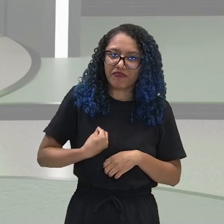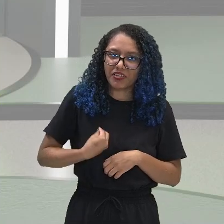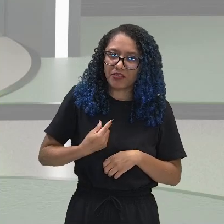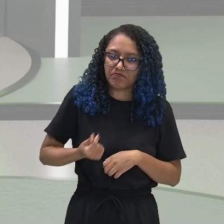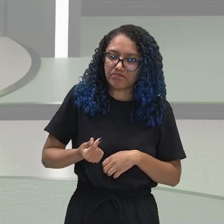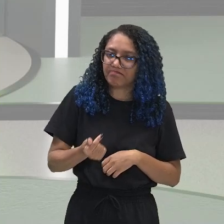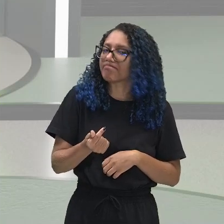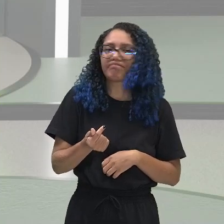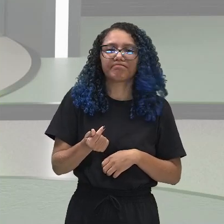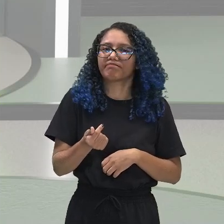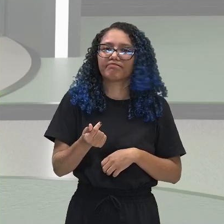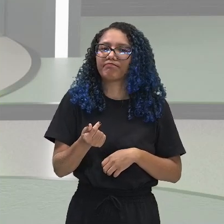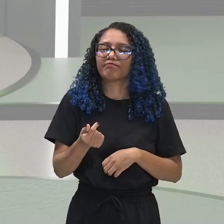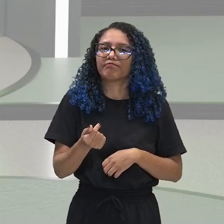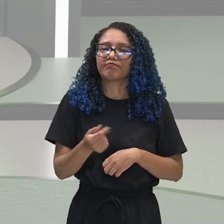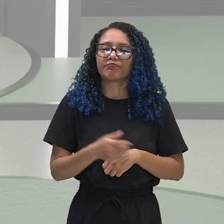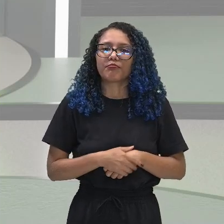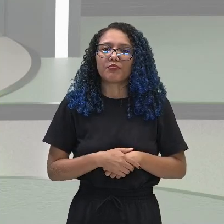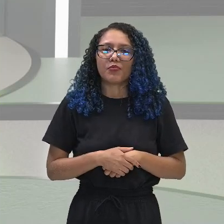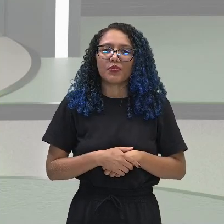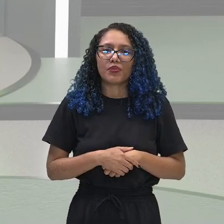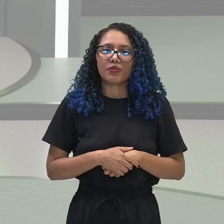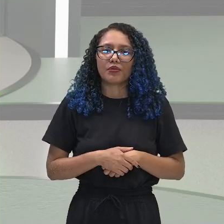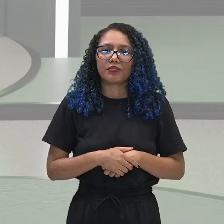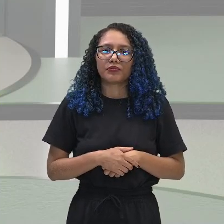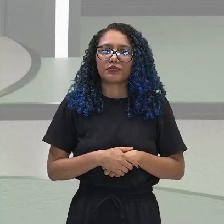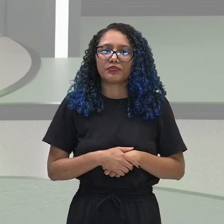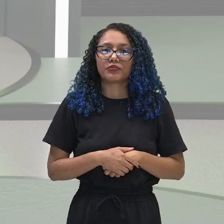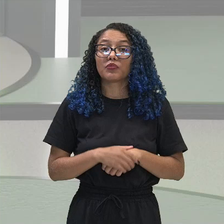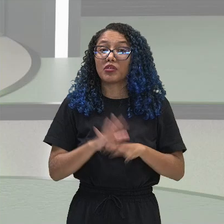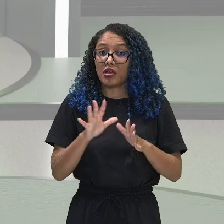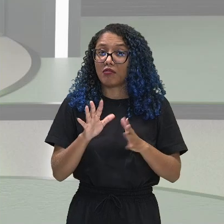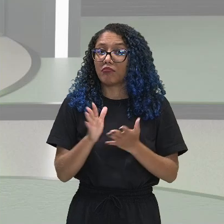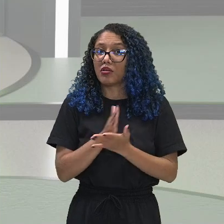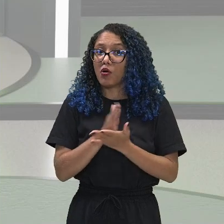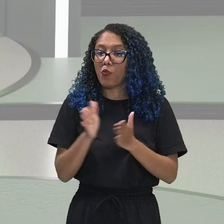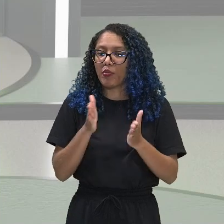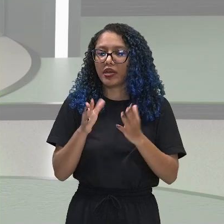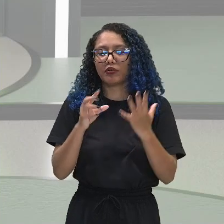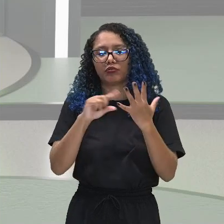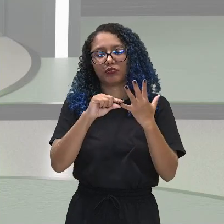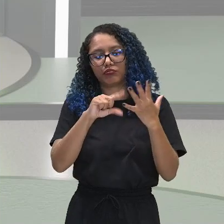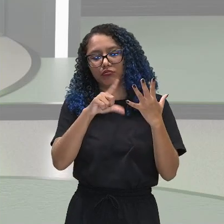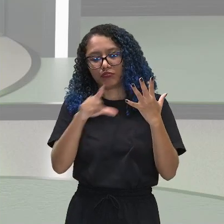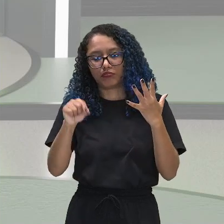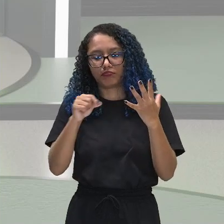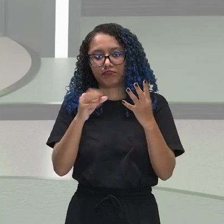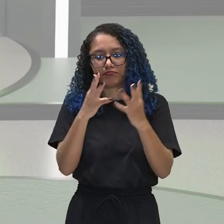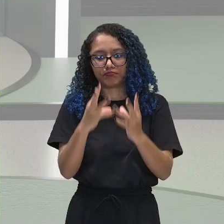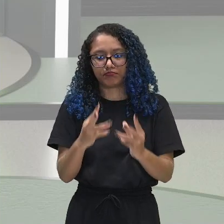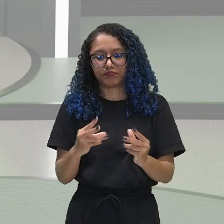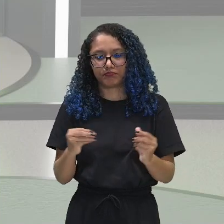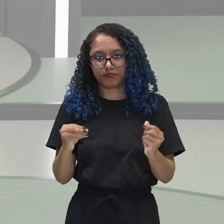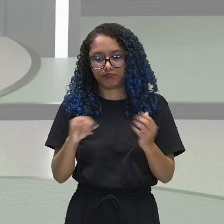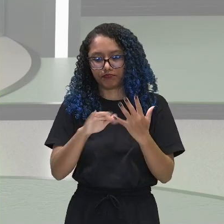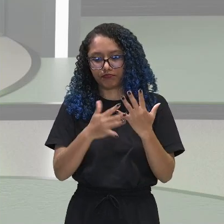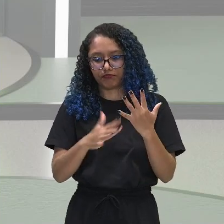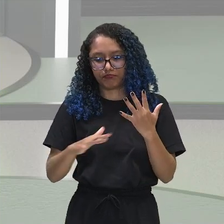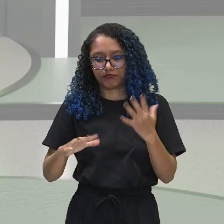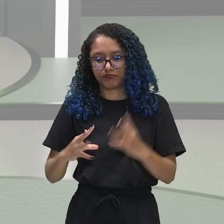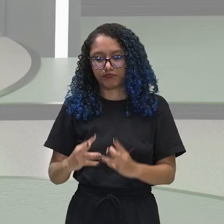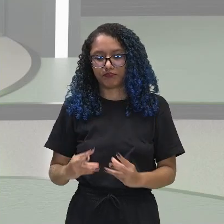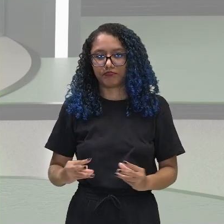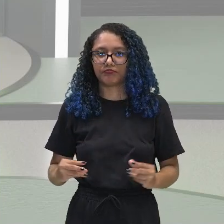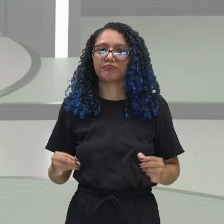longa, elas em algum momento vão perecer, vão envelhecer, e esse processo de